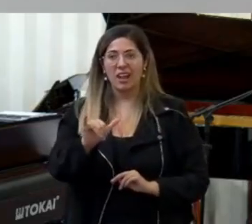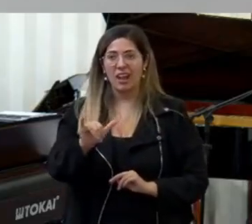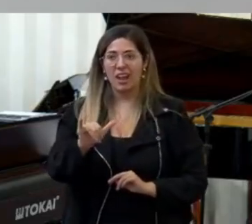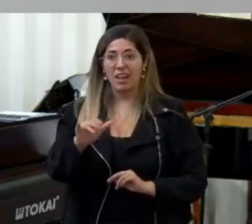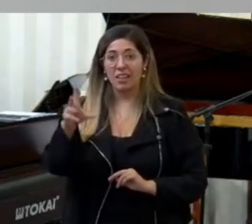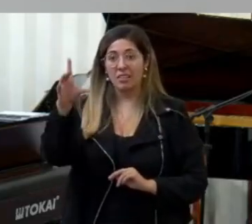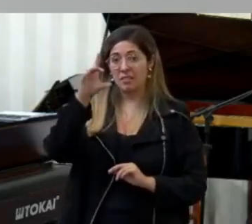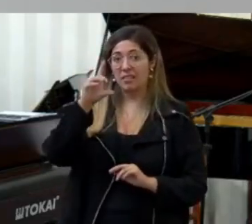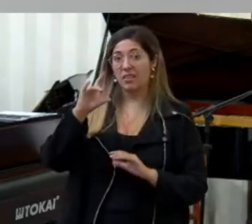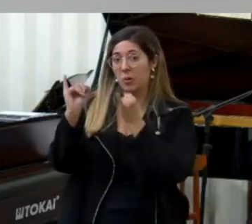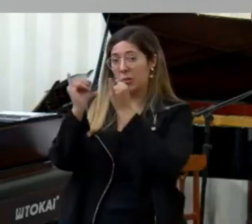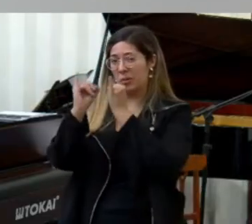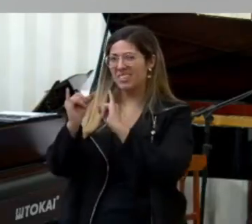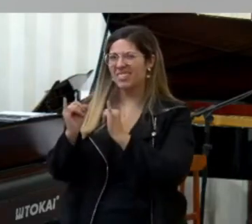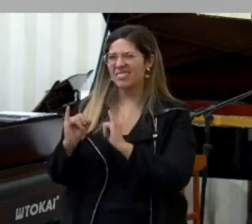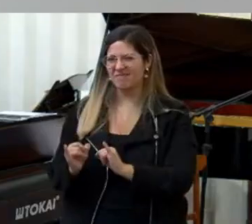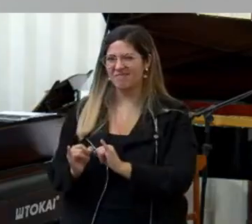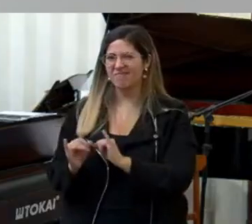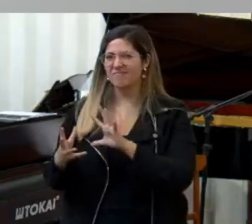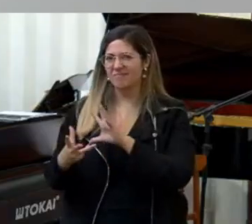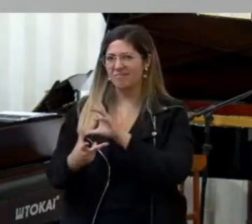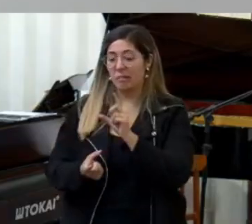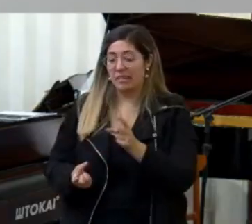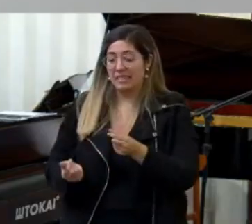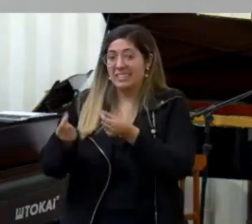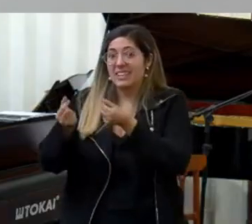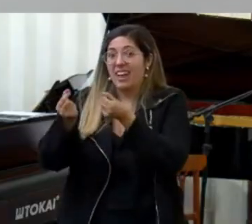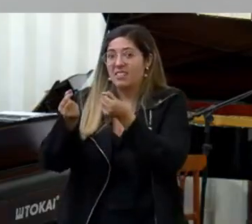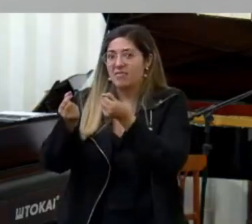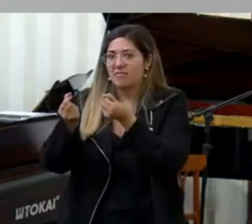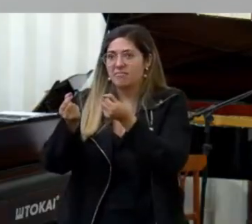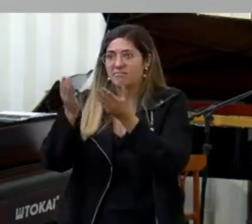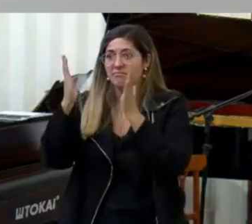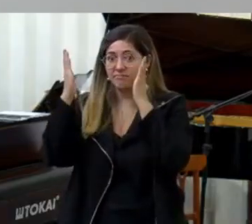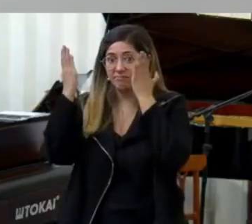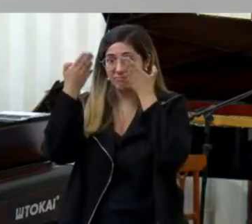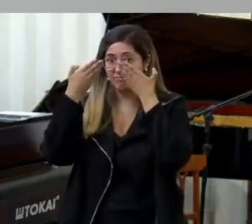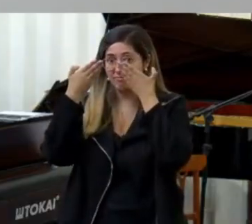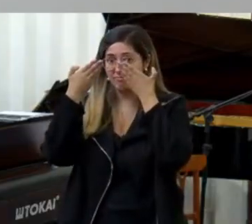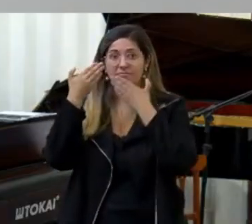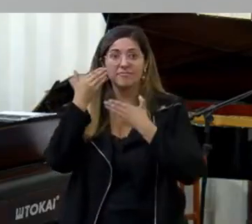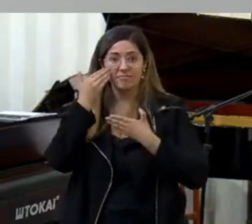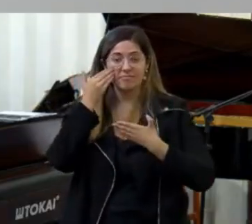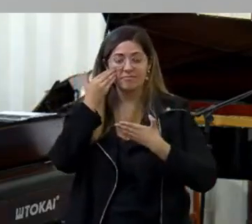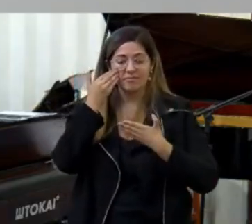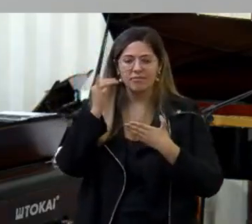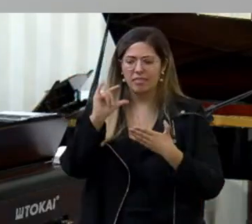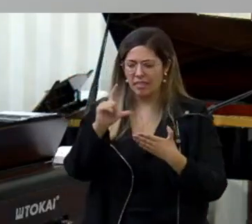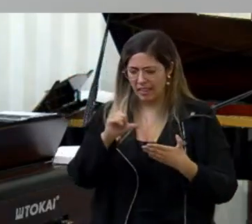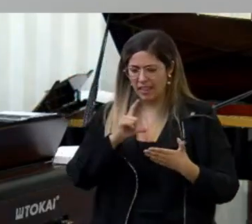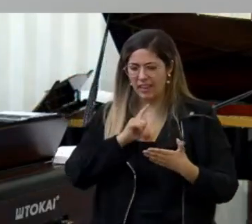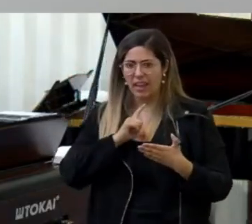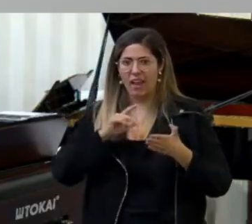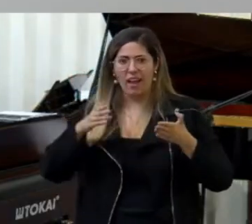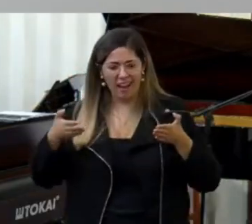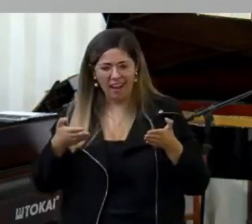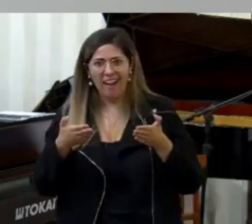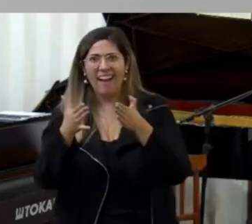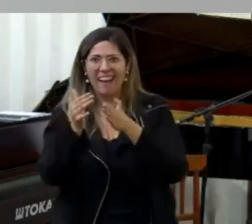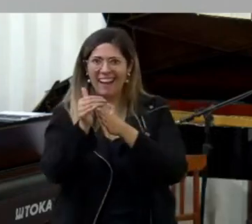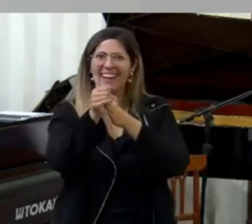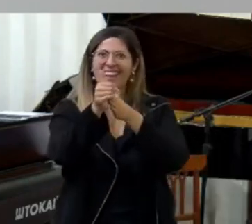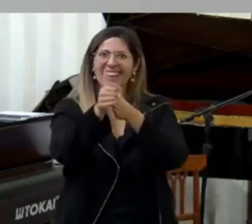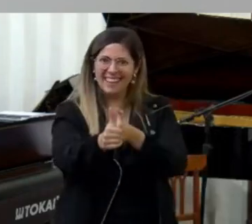entendimento? Talvez, mas é muito estranho, porque existe um caminho, porque existe um